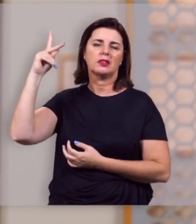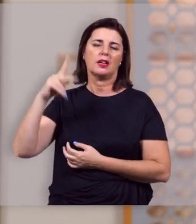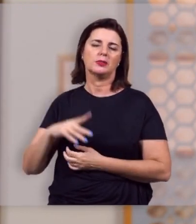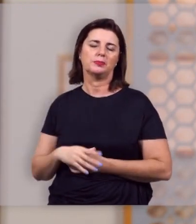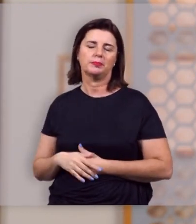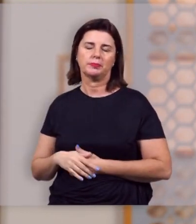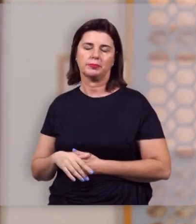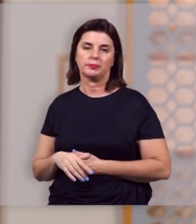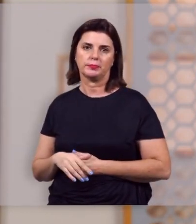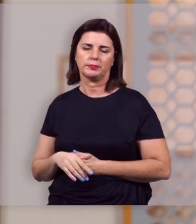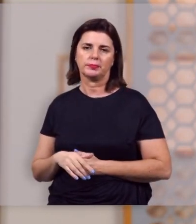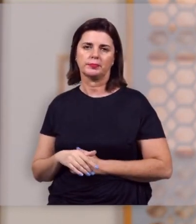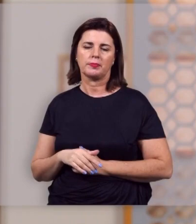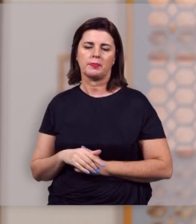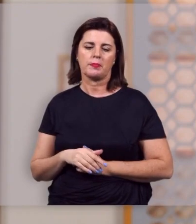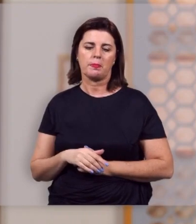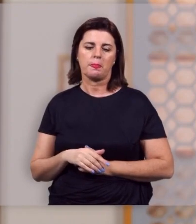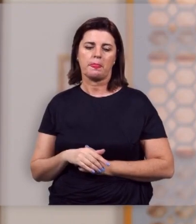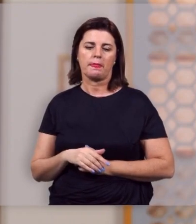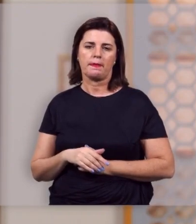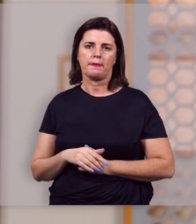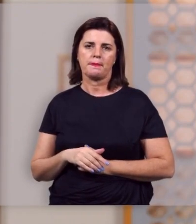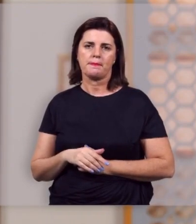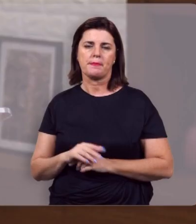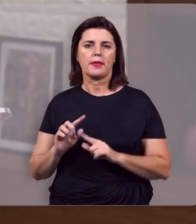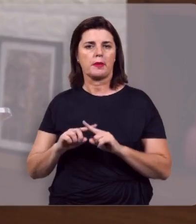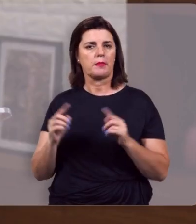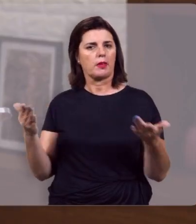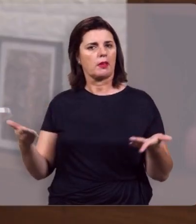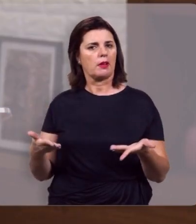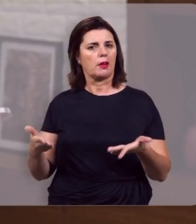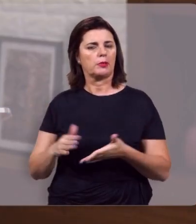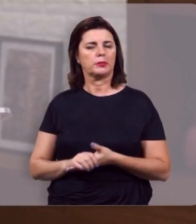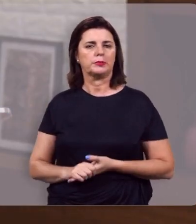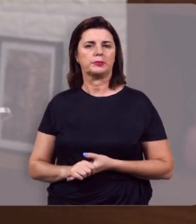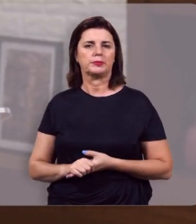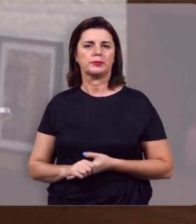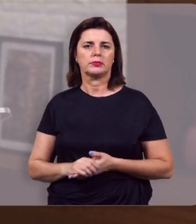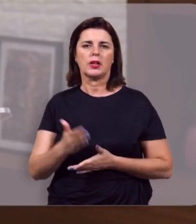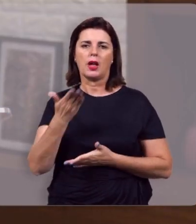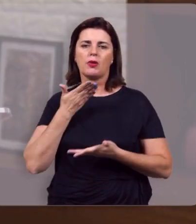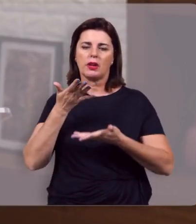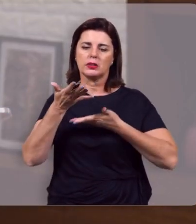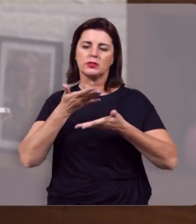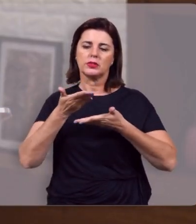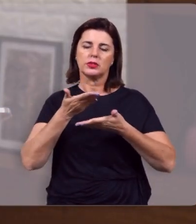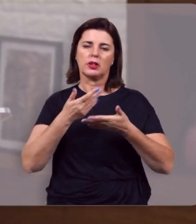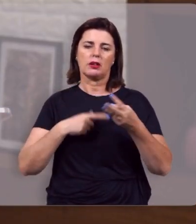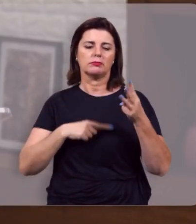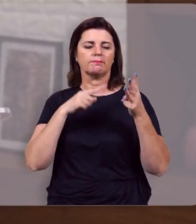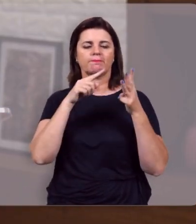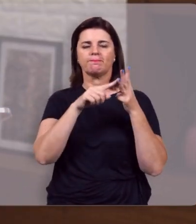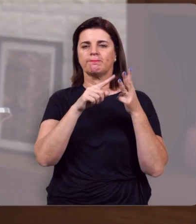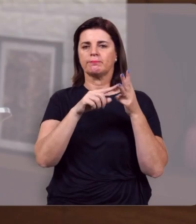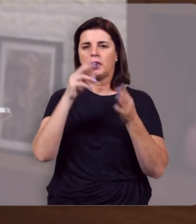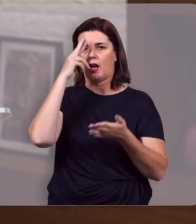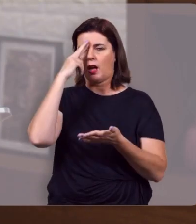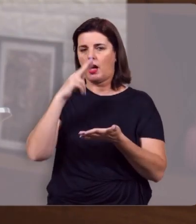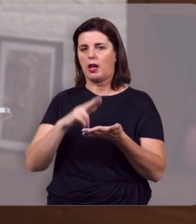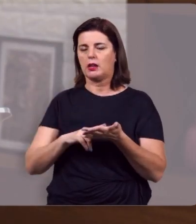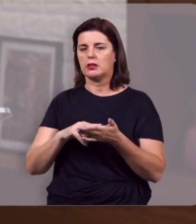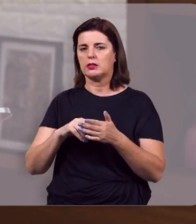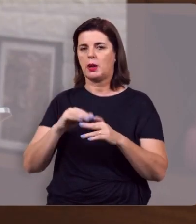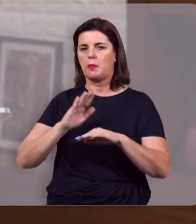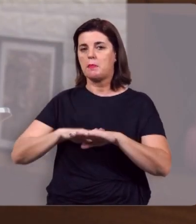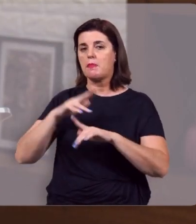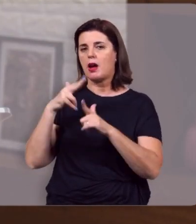perfeita vontade de Deus. Mas agora, eu quero partilhar com você a terceira razão porque